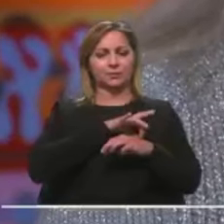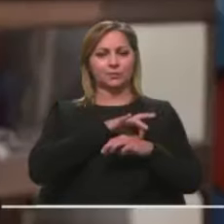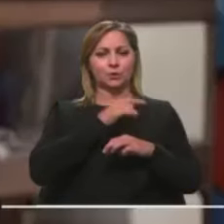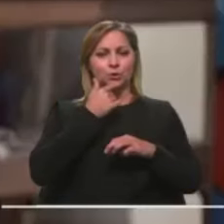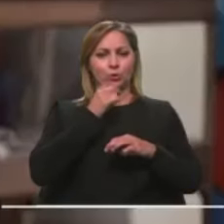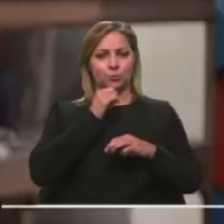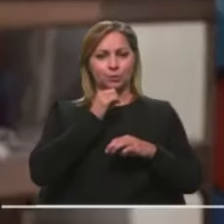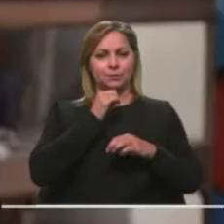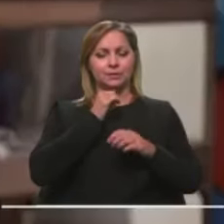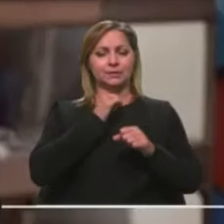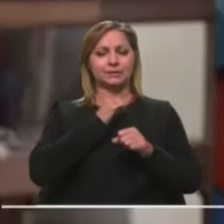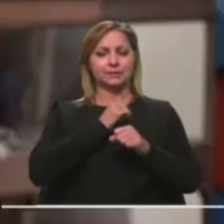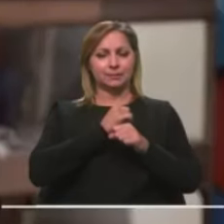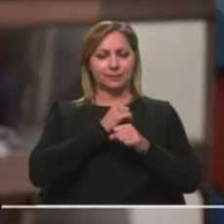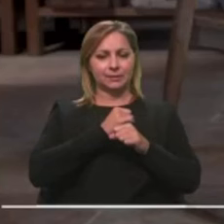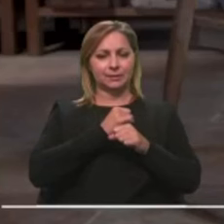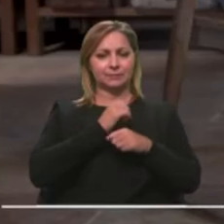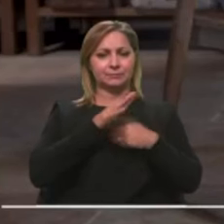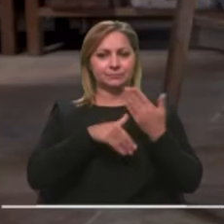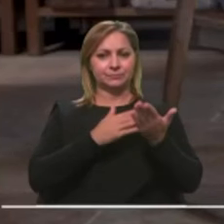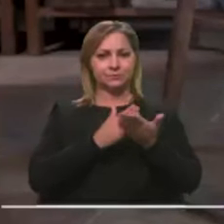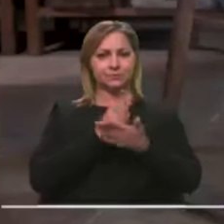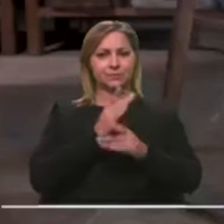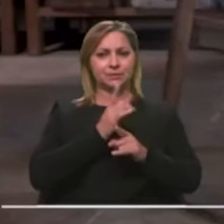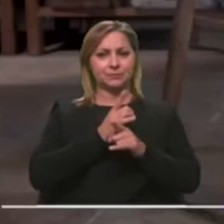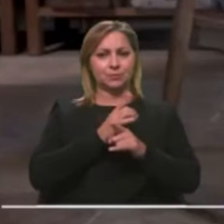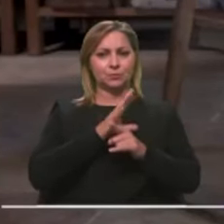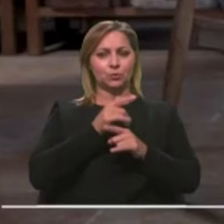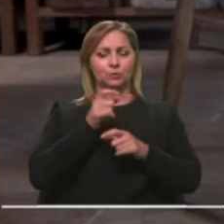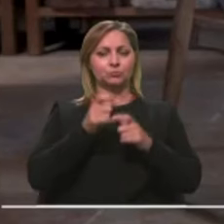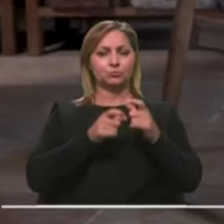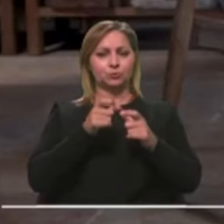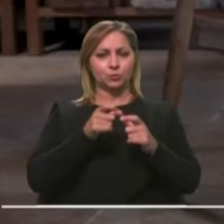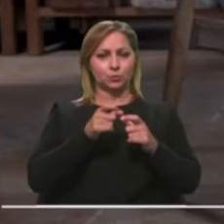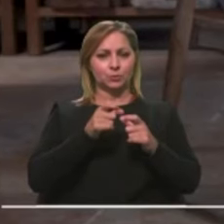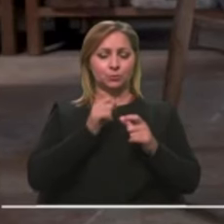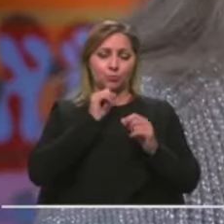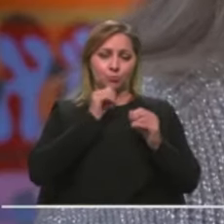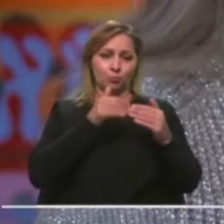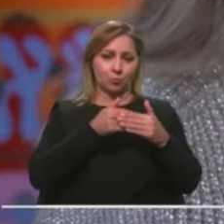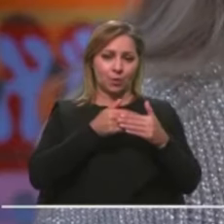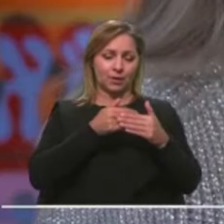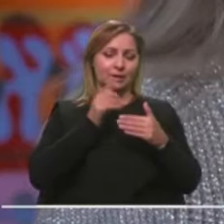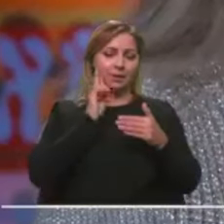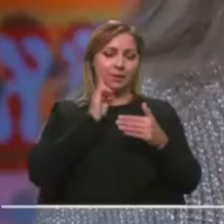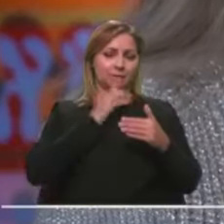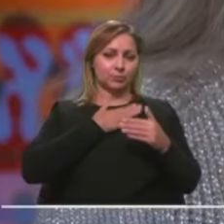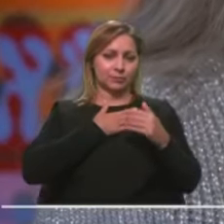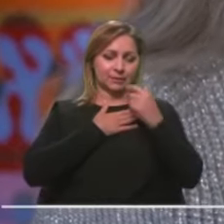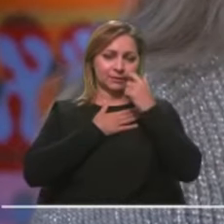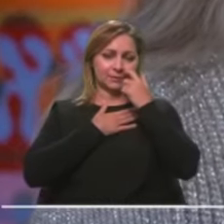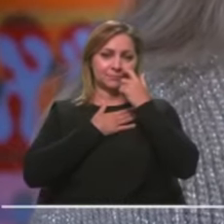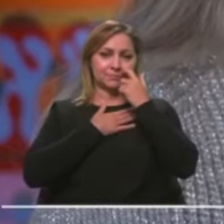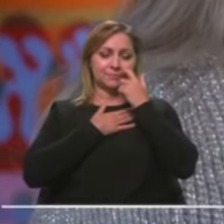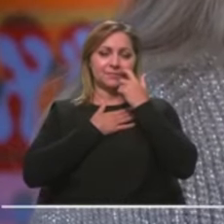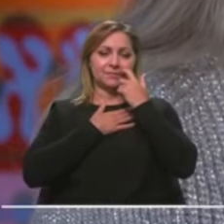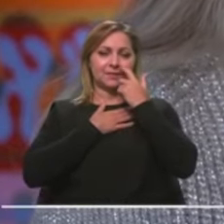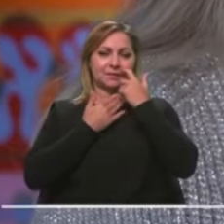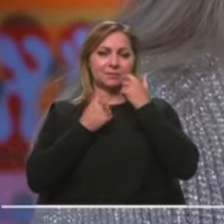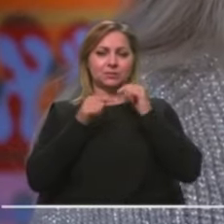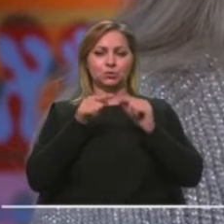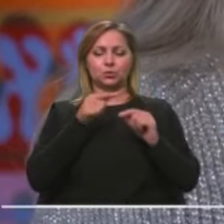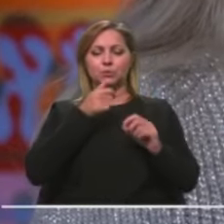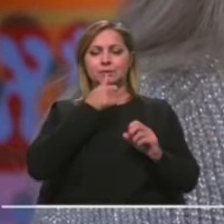tem que trabalhar às vezes, até quando perdemos pessoas que são muito importantes para nós. Aqui a questão é, tu tomaste